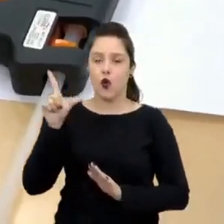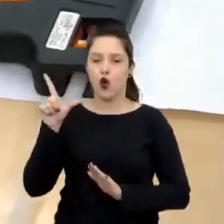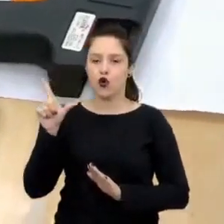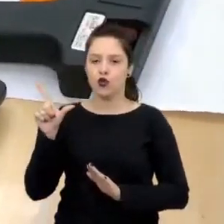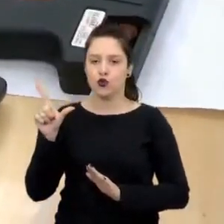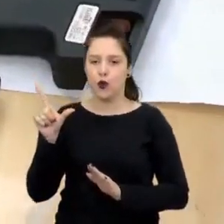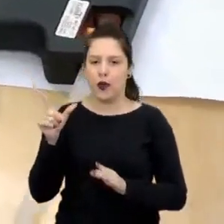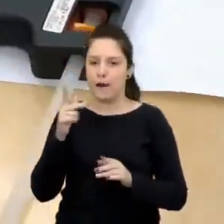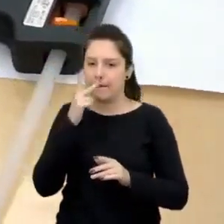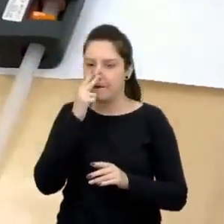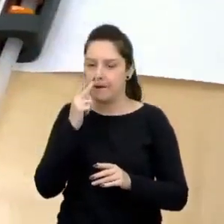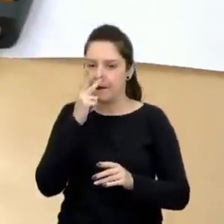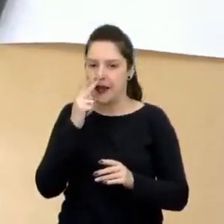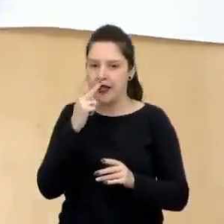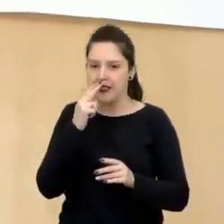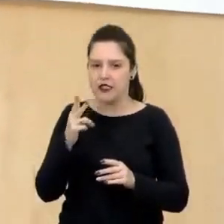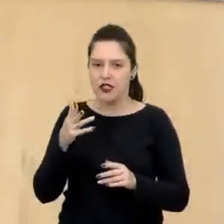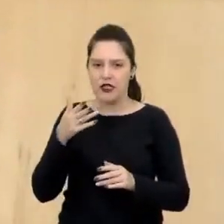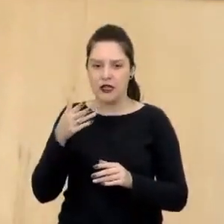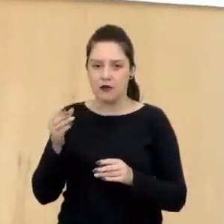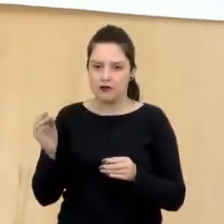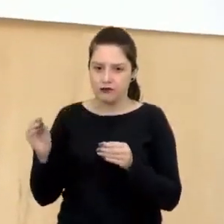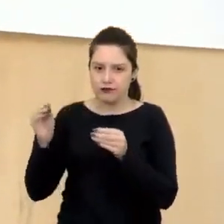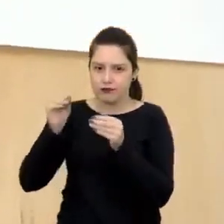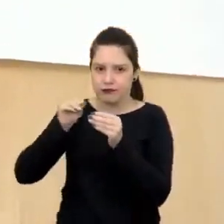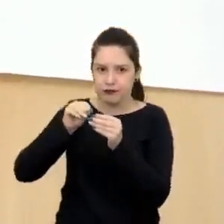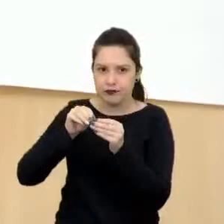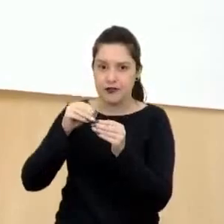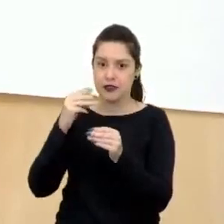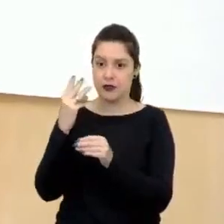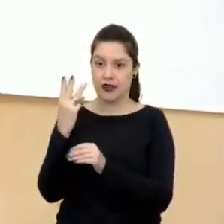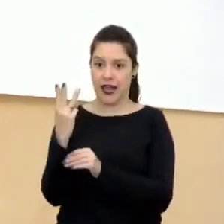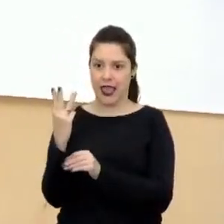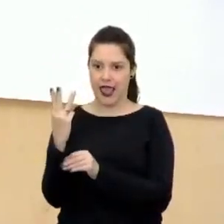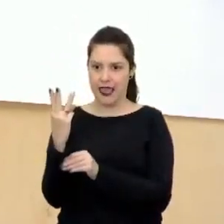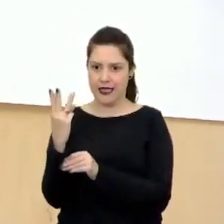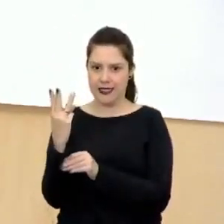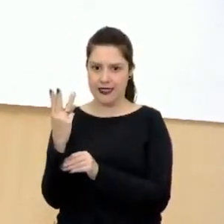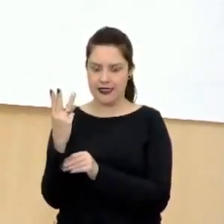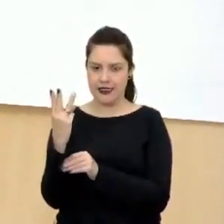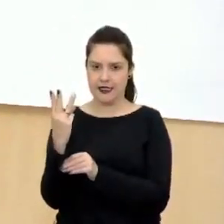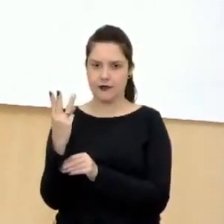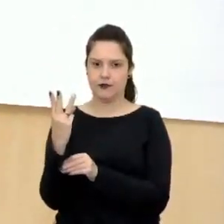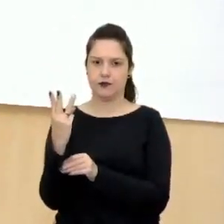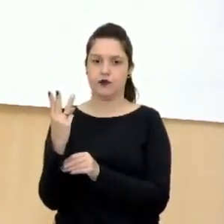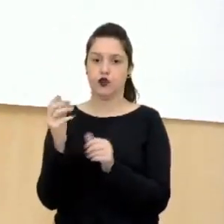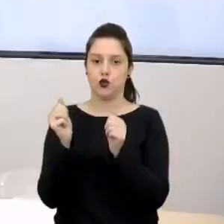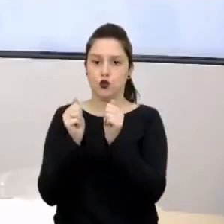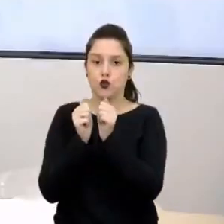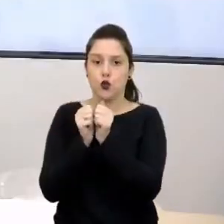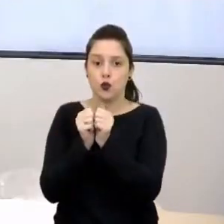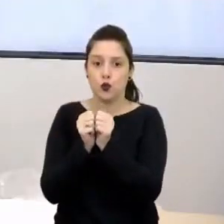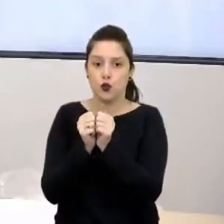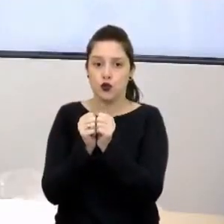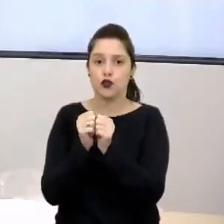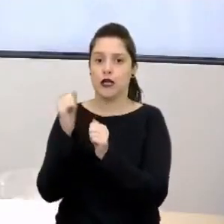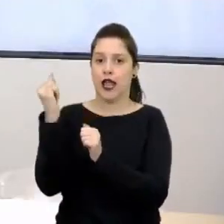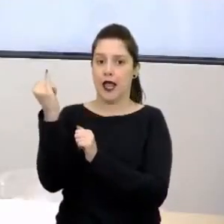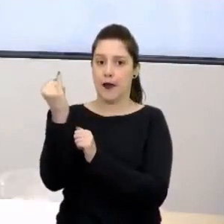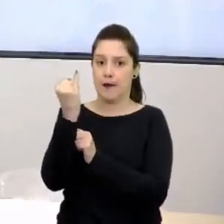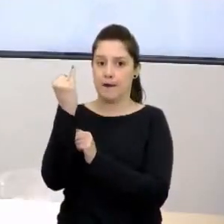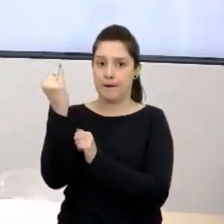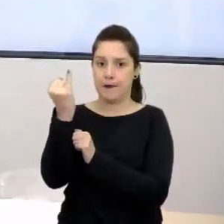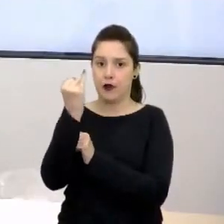mais condensados. Aqui são 3. Então, tem 3 aqui juntos. É importante que ele